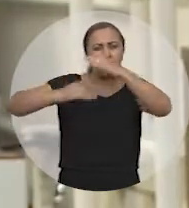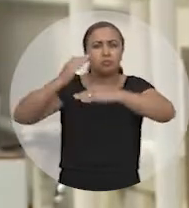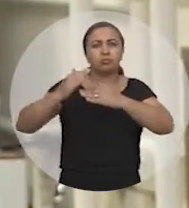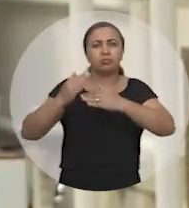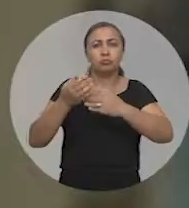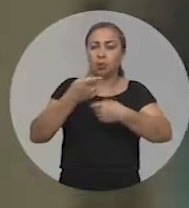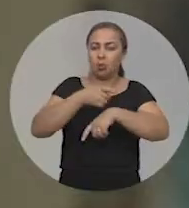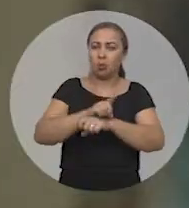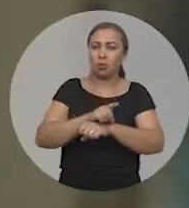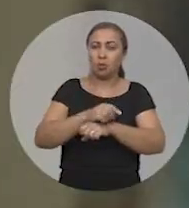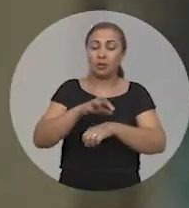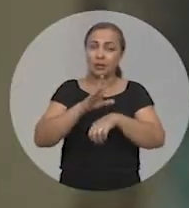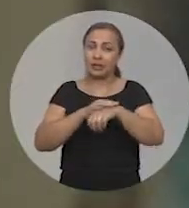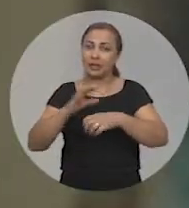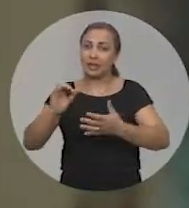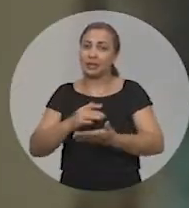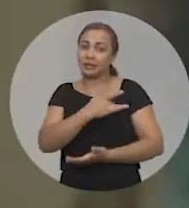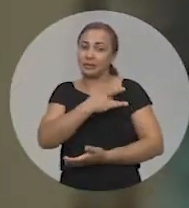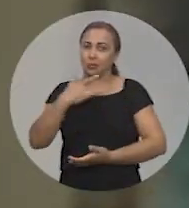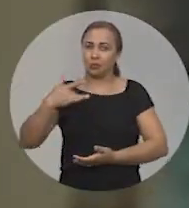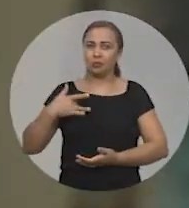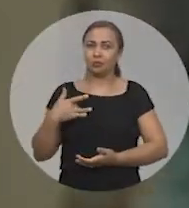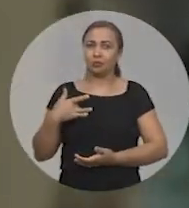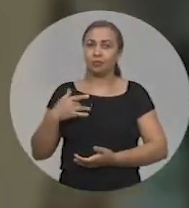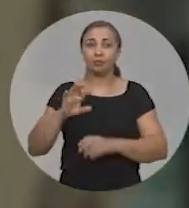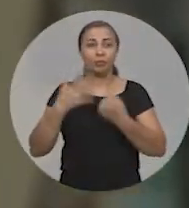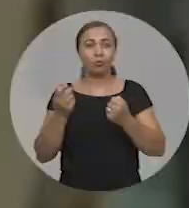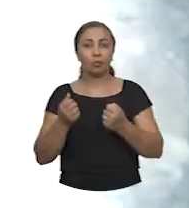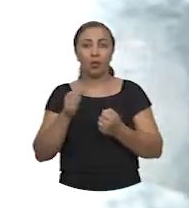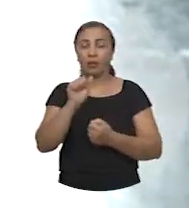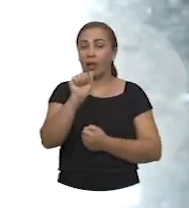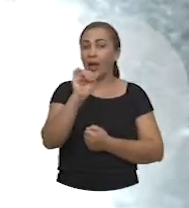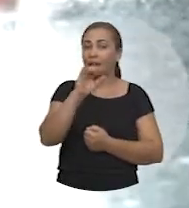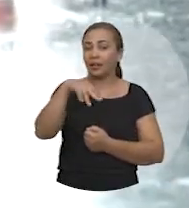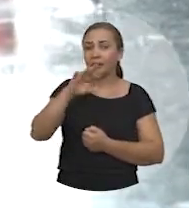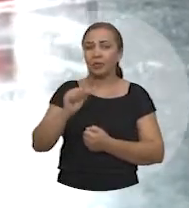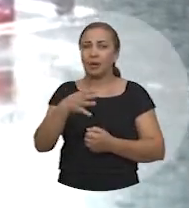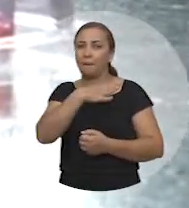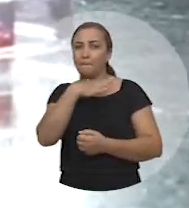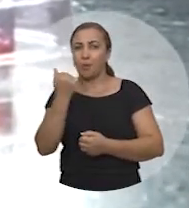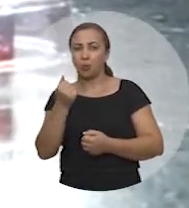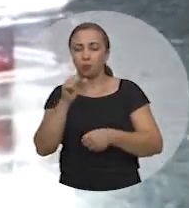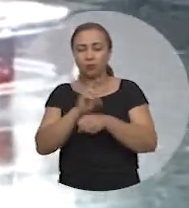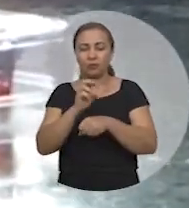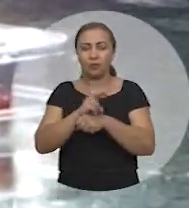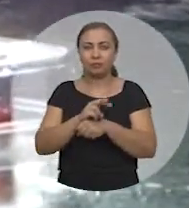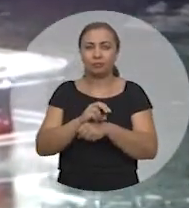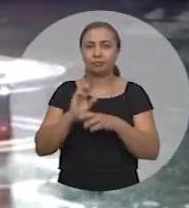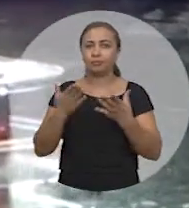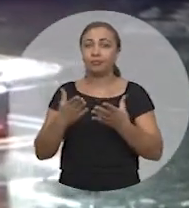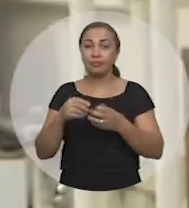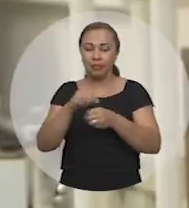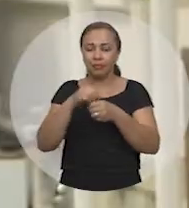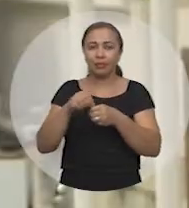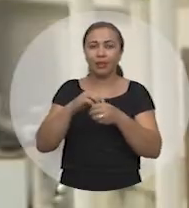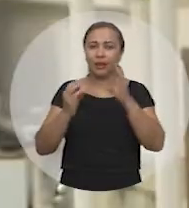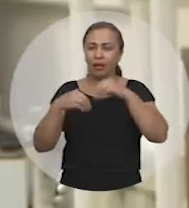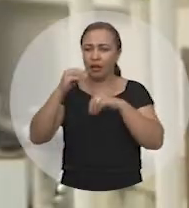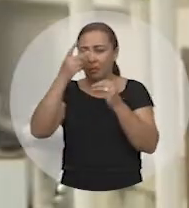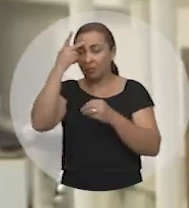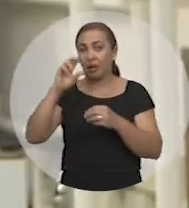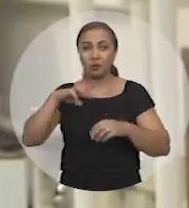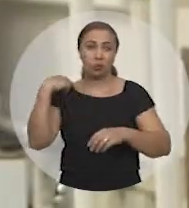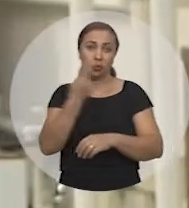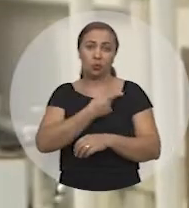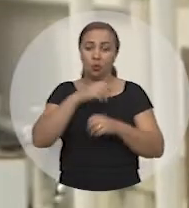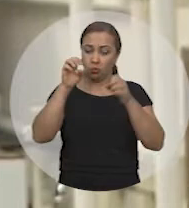produzir anticorpos quando o que colocar dentro ele é inativada ele está morto então o que que acontece o repertório de antígenos que são os moléculas